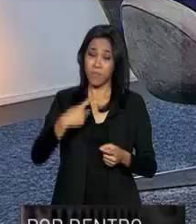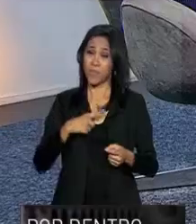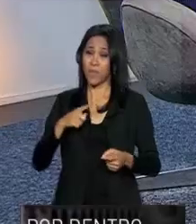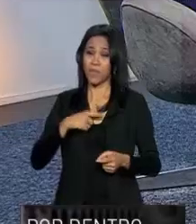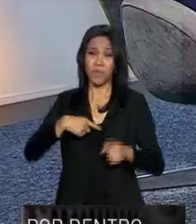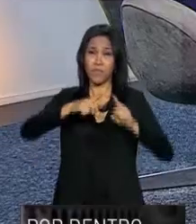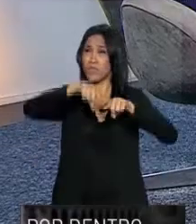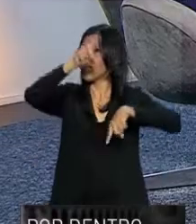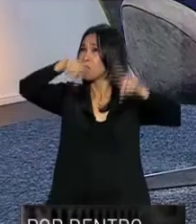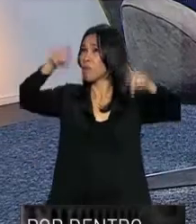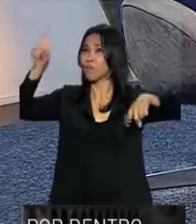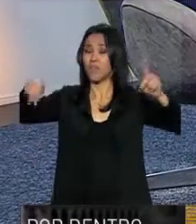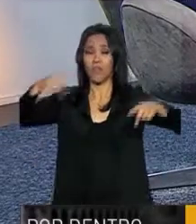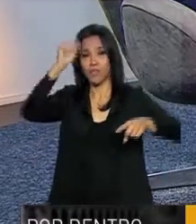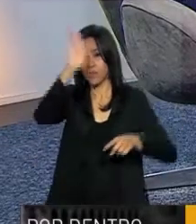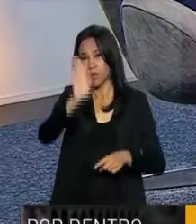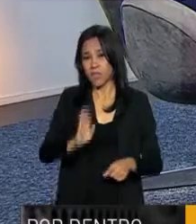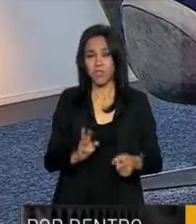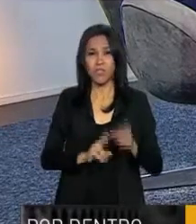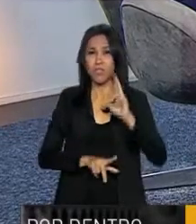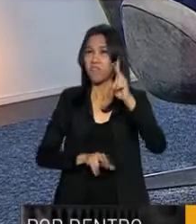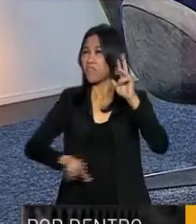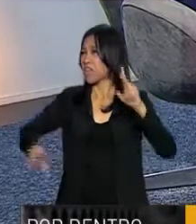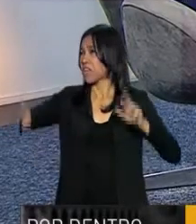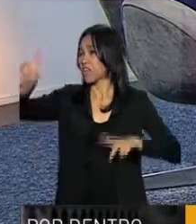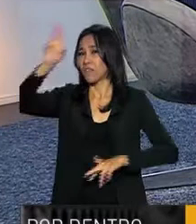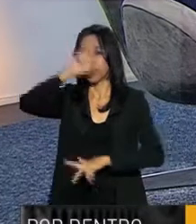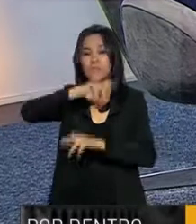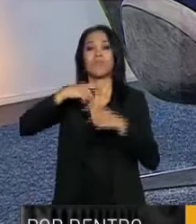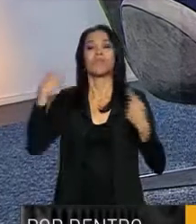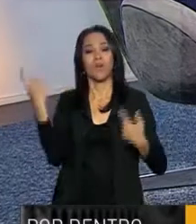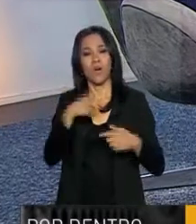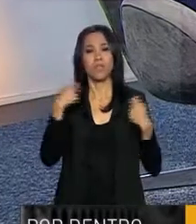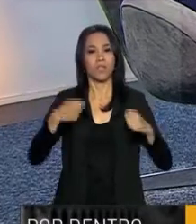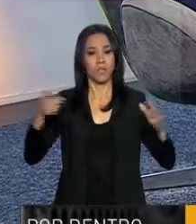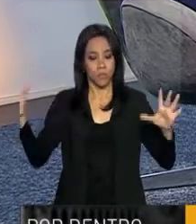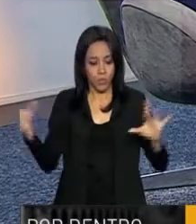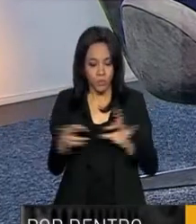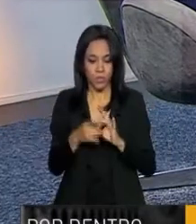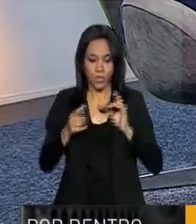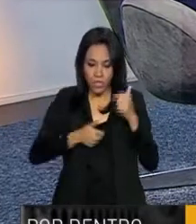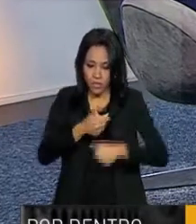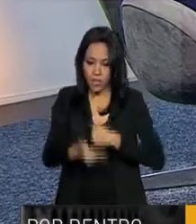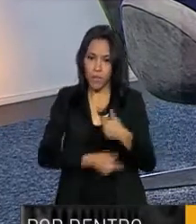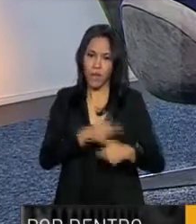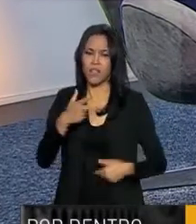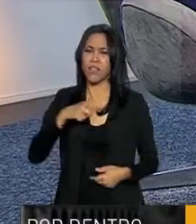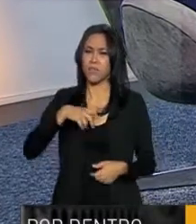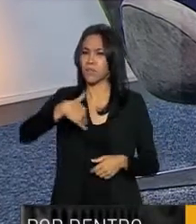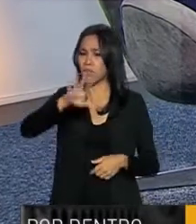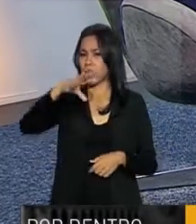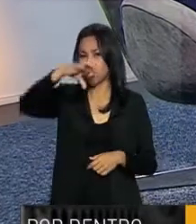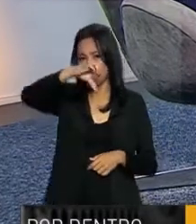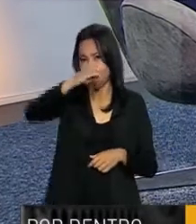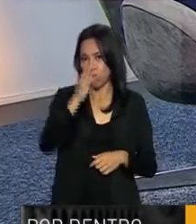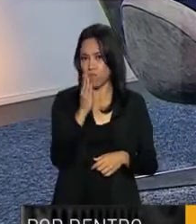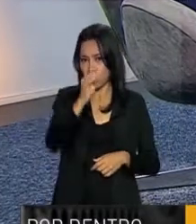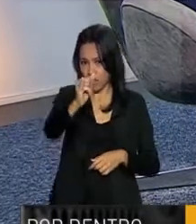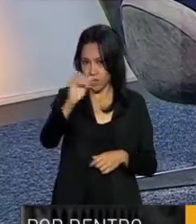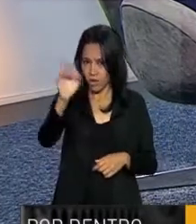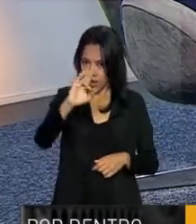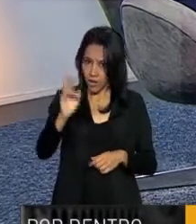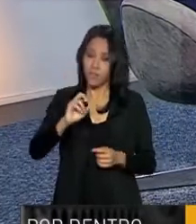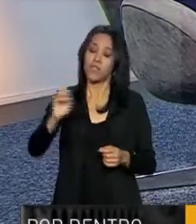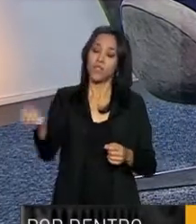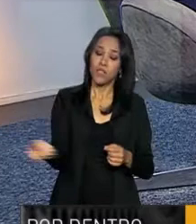com tantas diferenças é o que nós precisamos unir investir este ano nós temos mais de 9 bilhões de reais em novos recursos